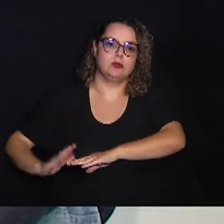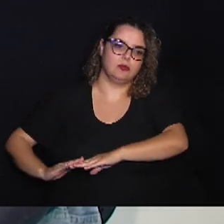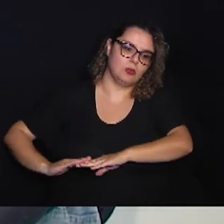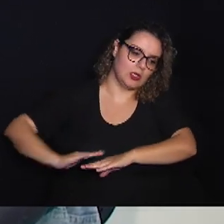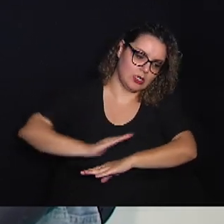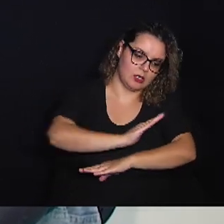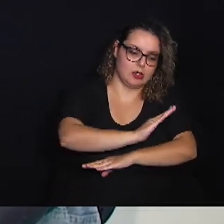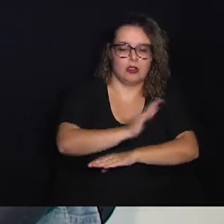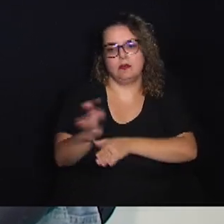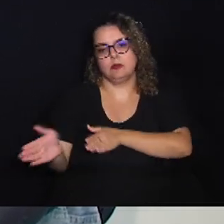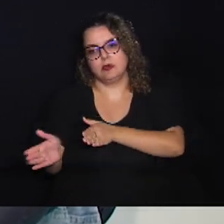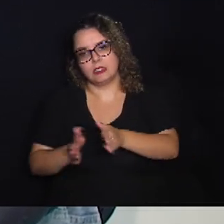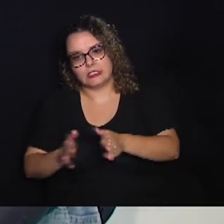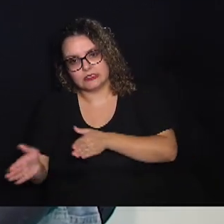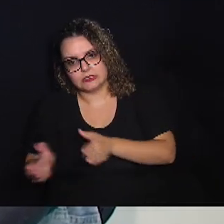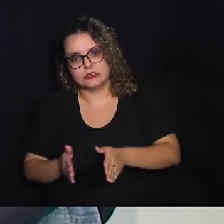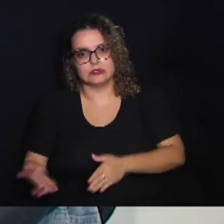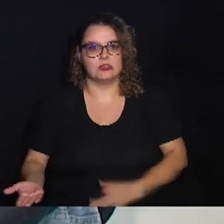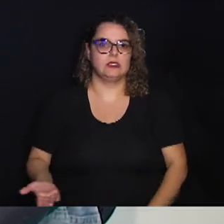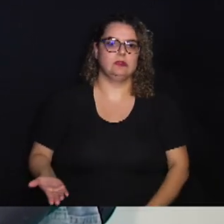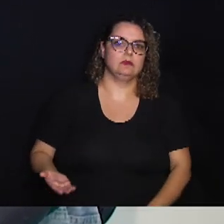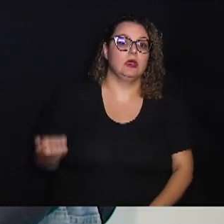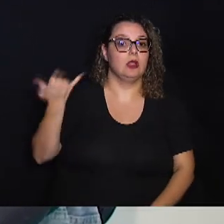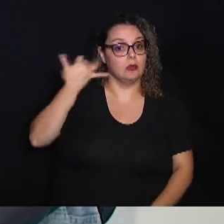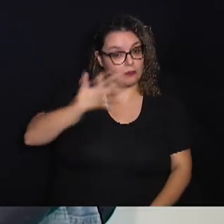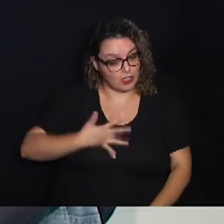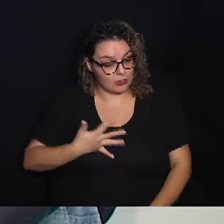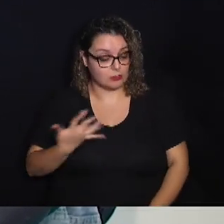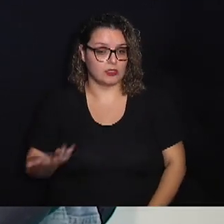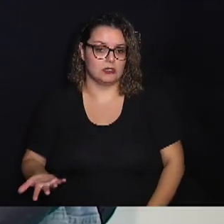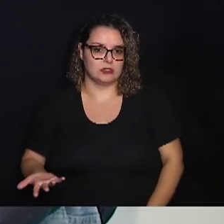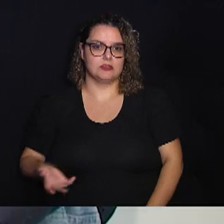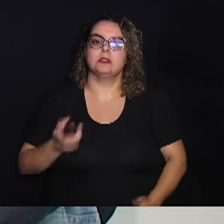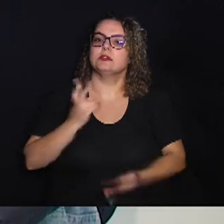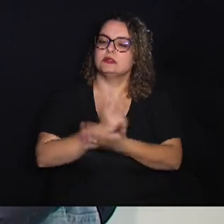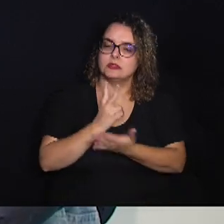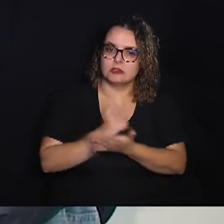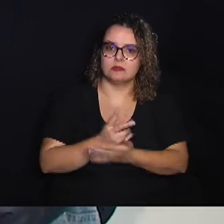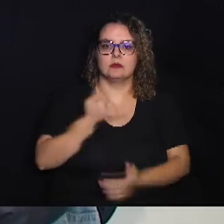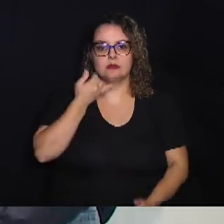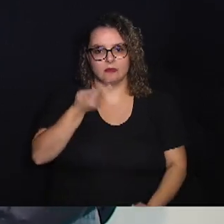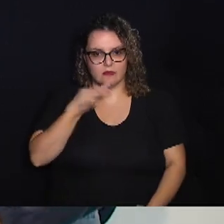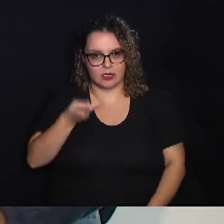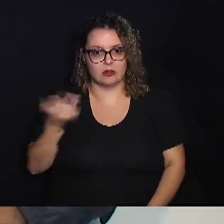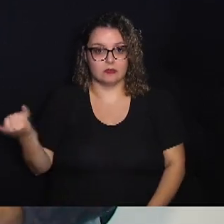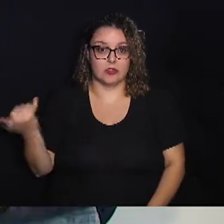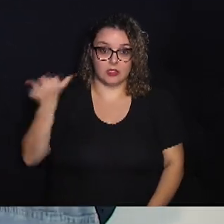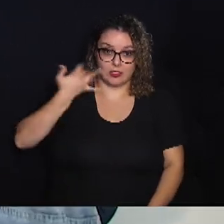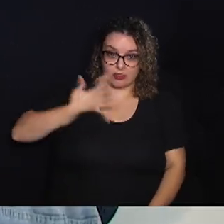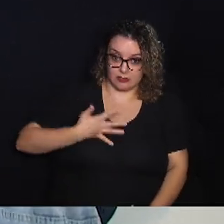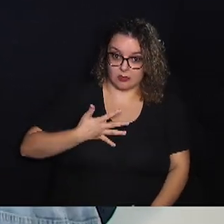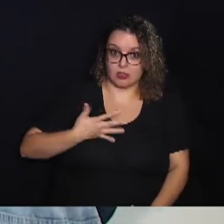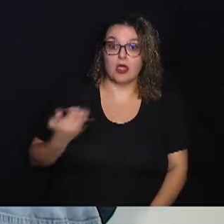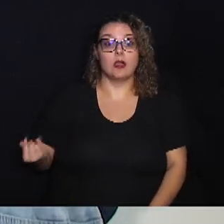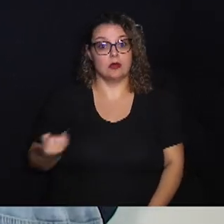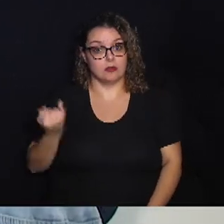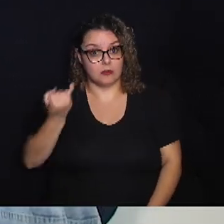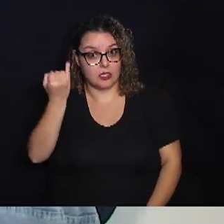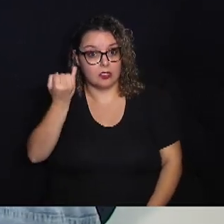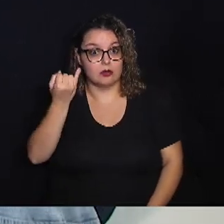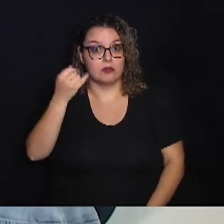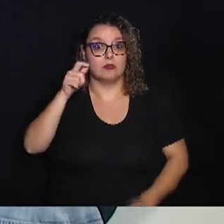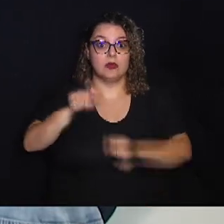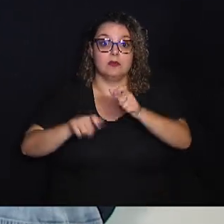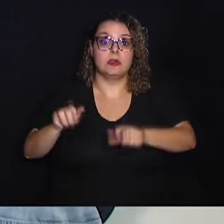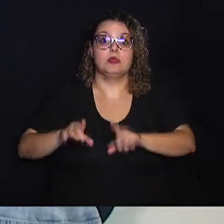com acessibilidade, audiodescrição. E a gente sempre fala que a audiodescrição ela é uma ferramenta extremamente importante para a pessoa com